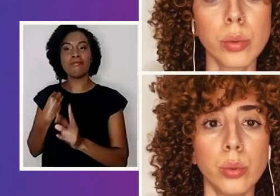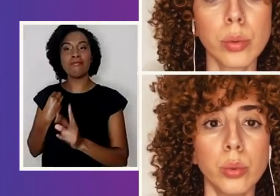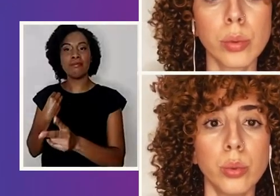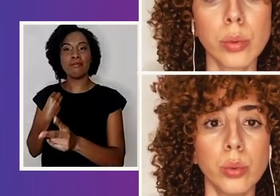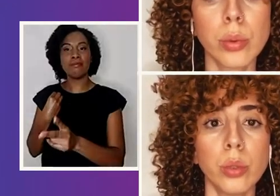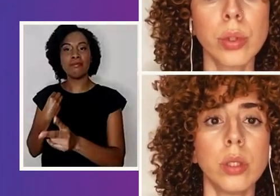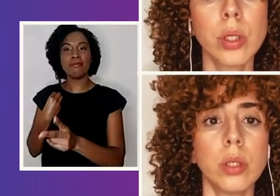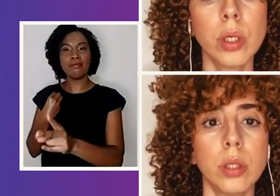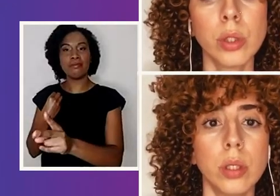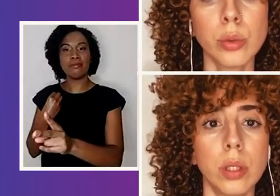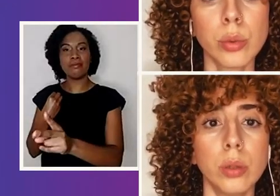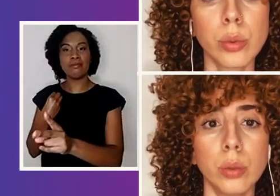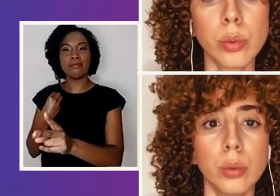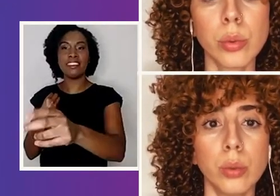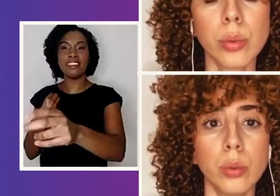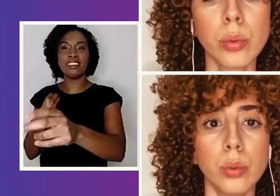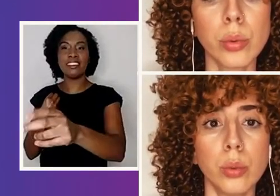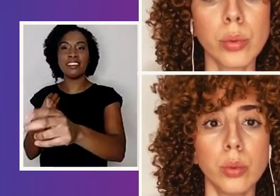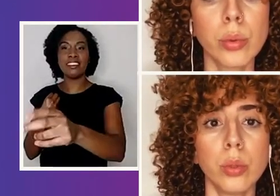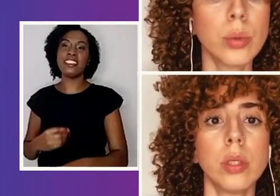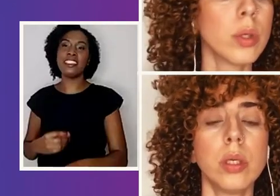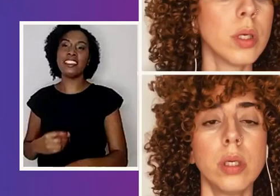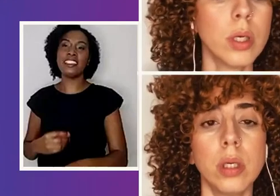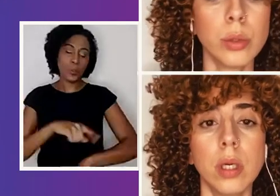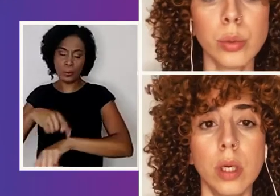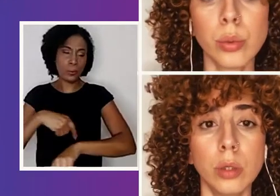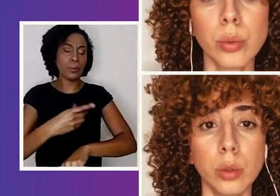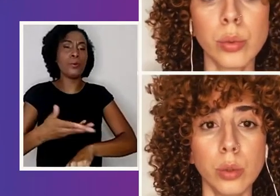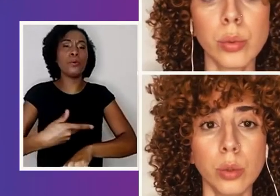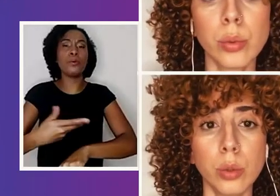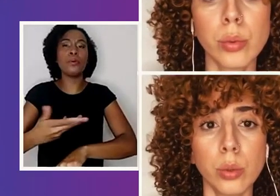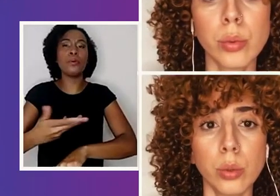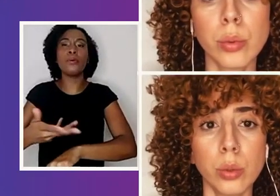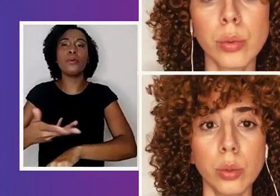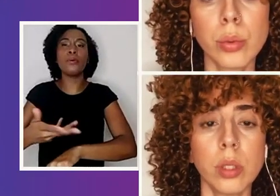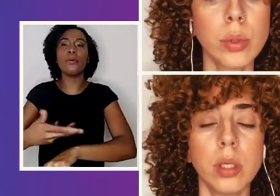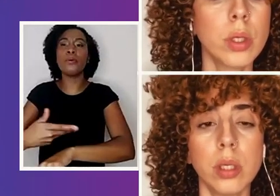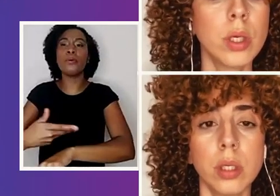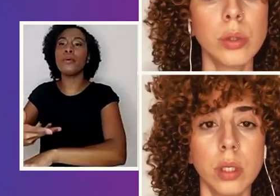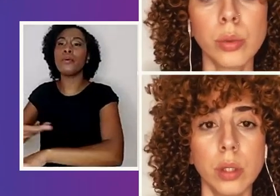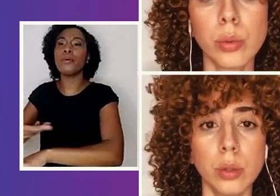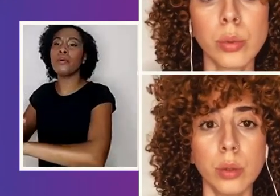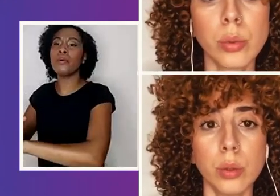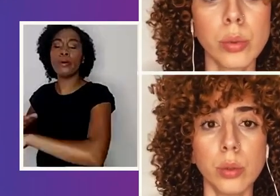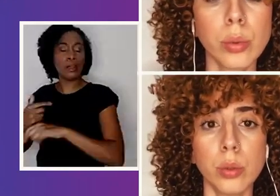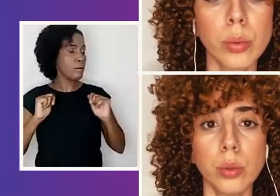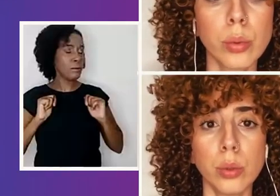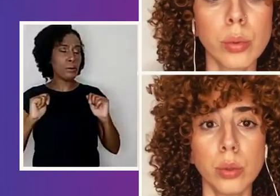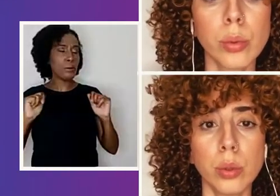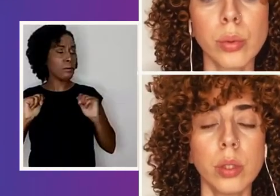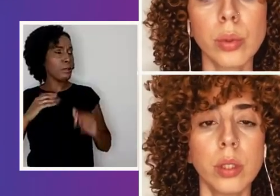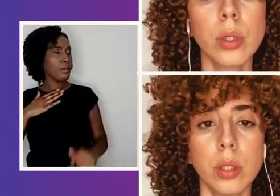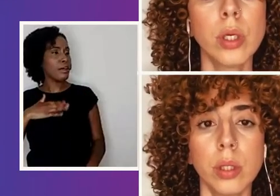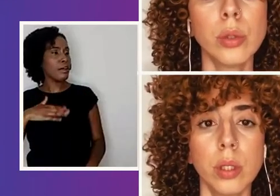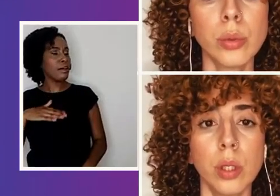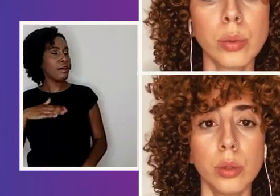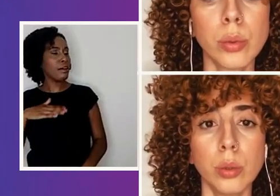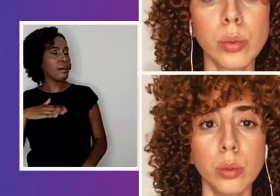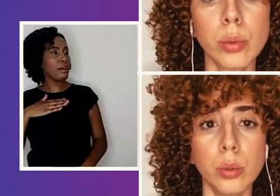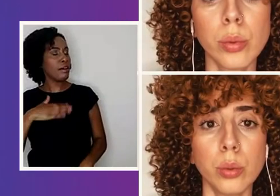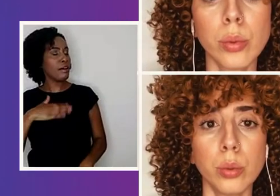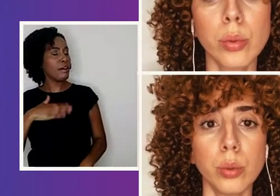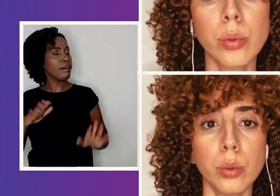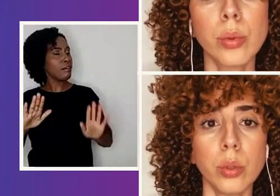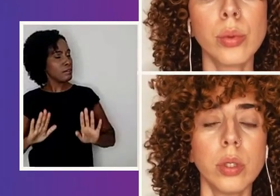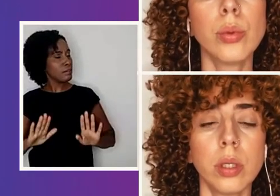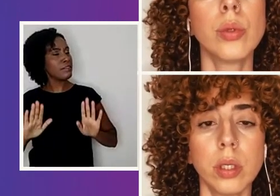Enquanto o tempo acelera e pede pressa, eu me recuso, faço hora, vou na valsa.